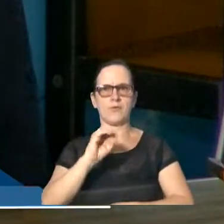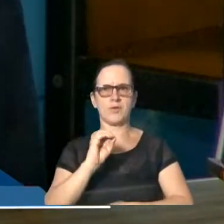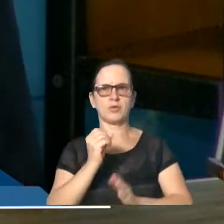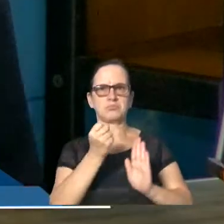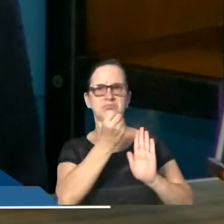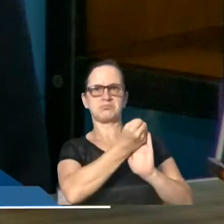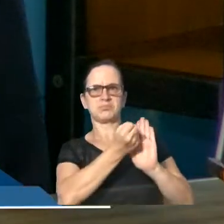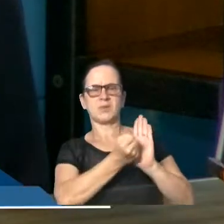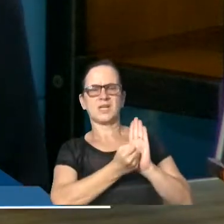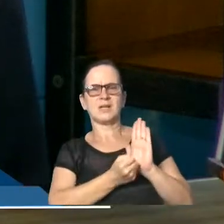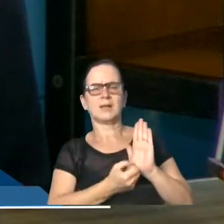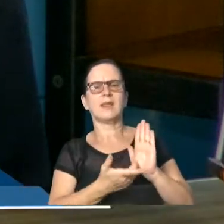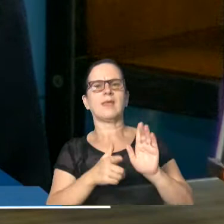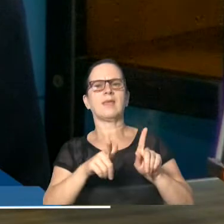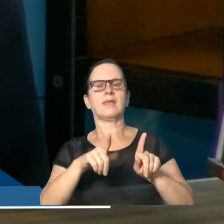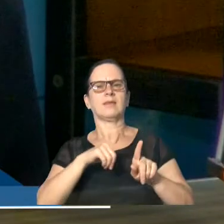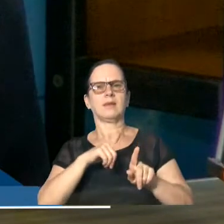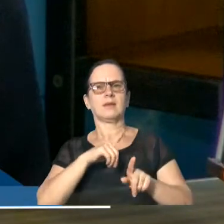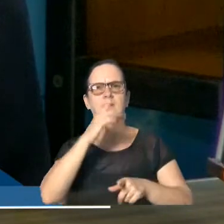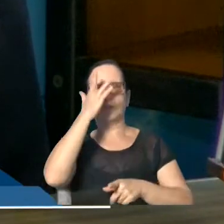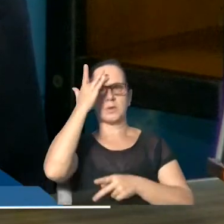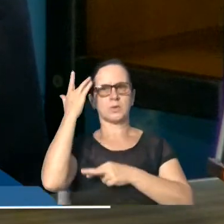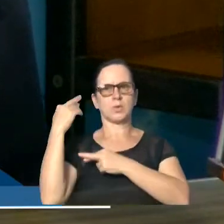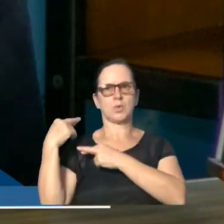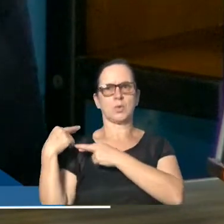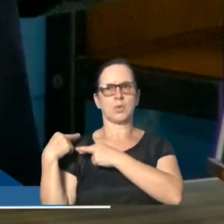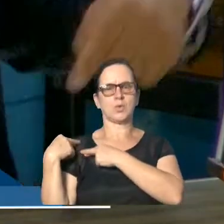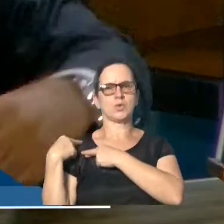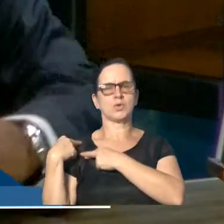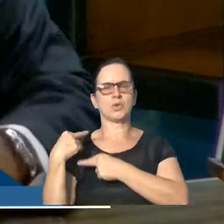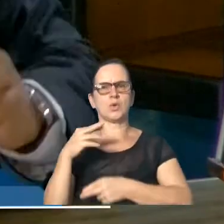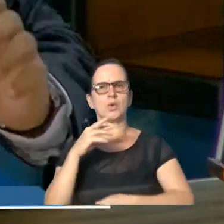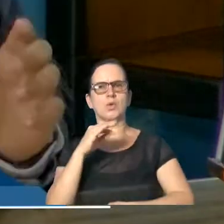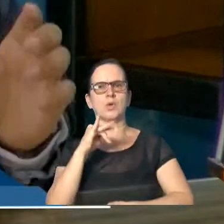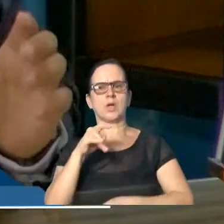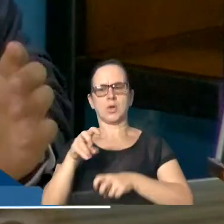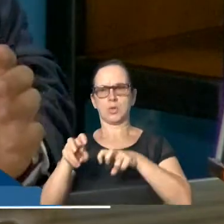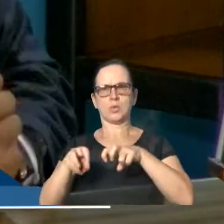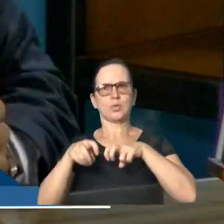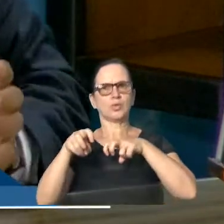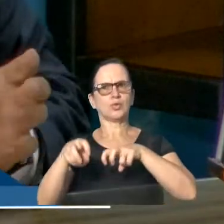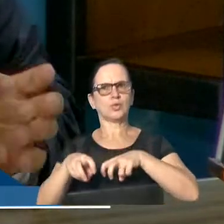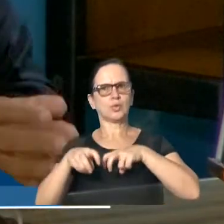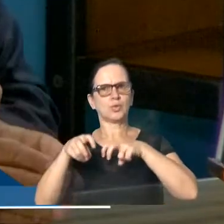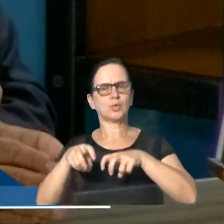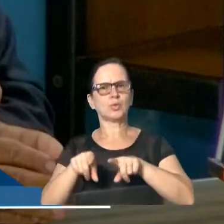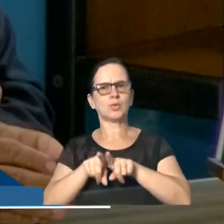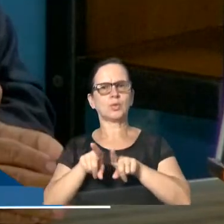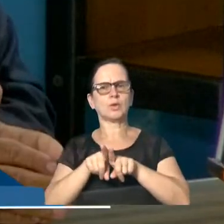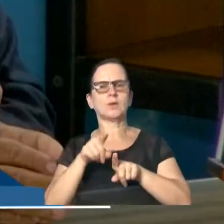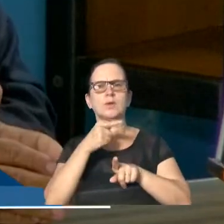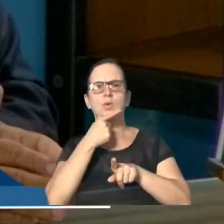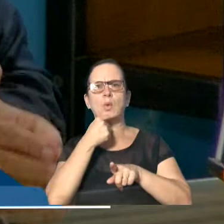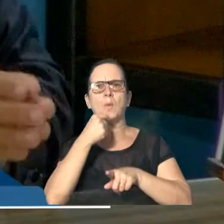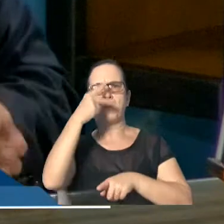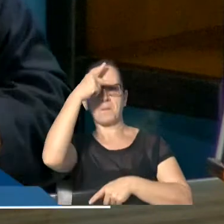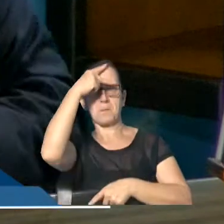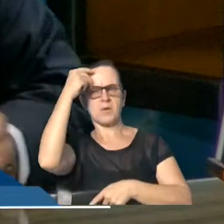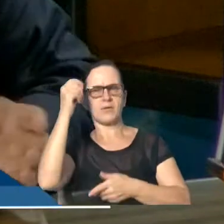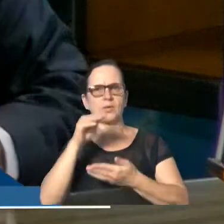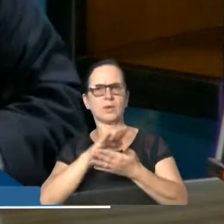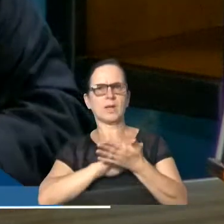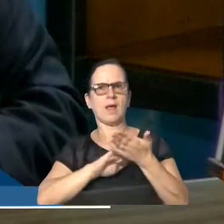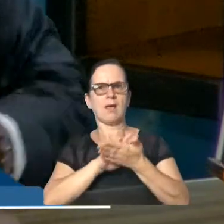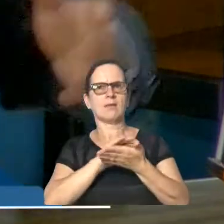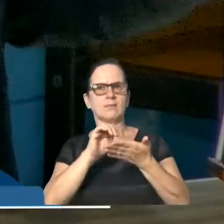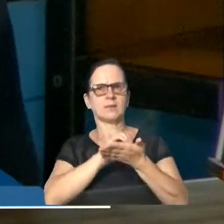Quando os técnicos da Secretaria de Agricultura vieram em Cubatão, o prefeito e o secretário de obras tiveram que